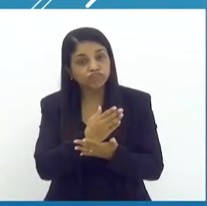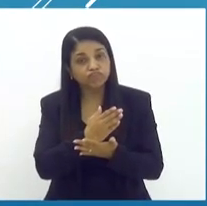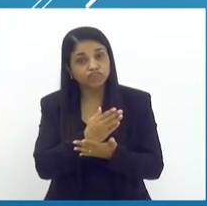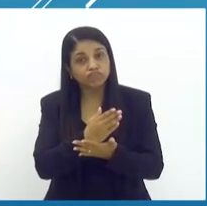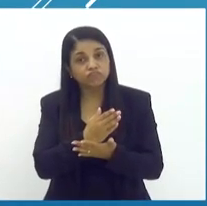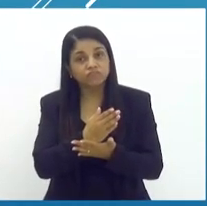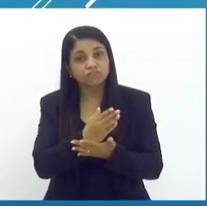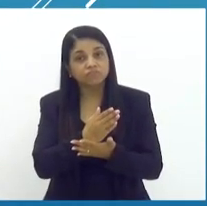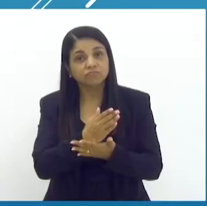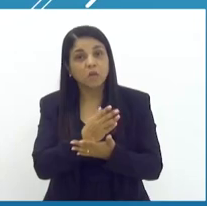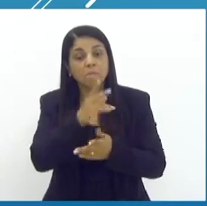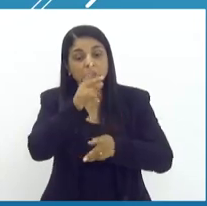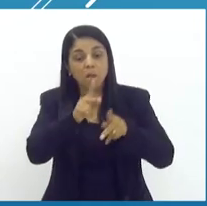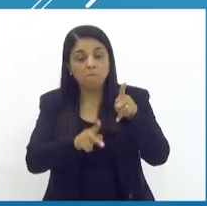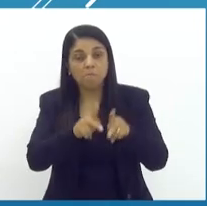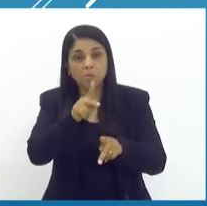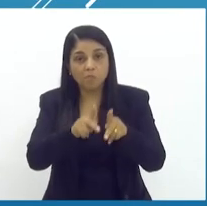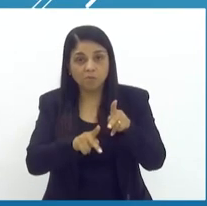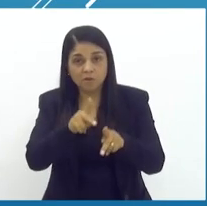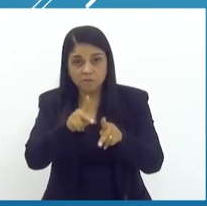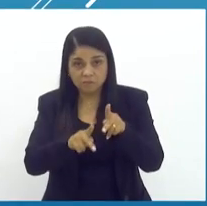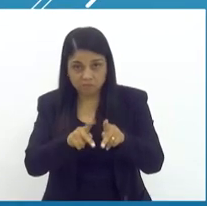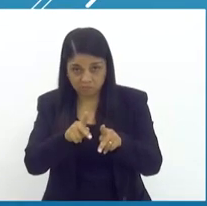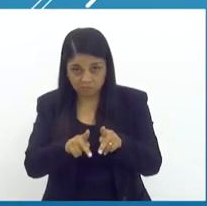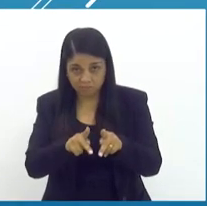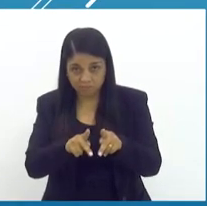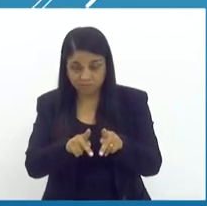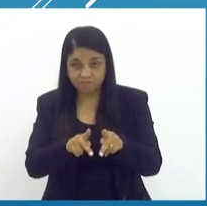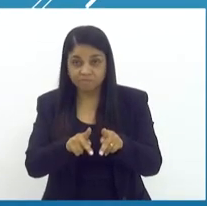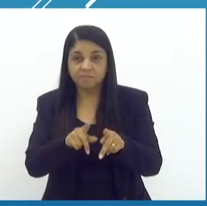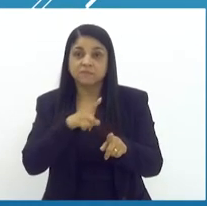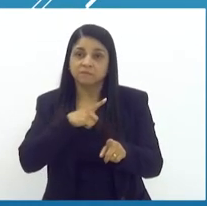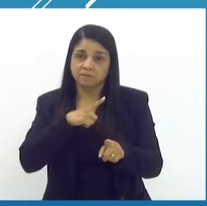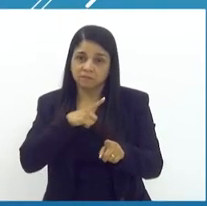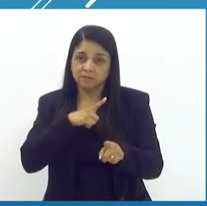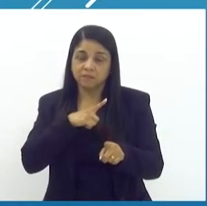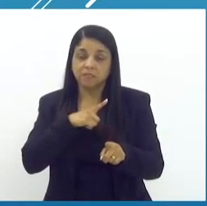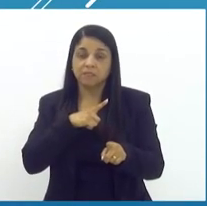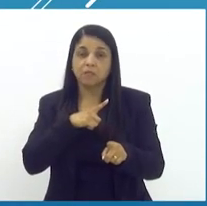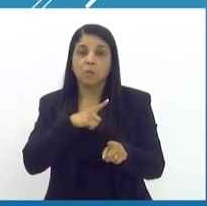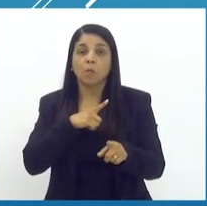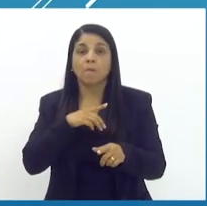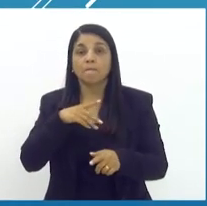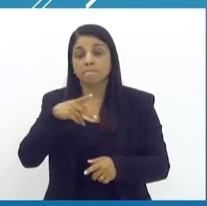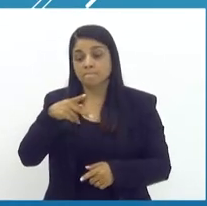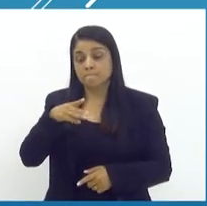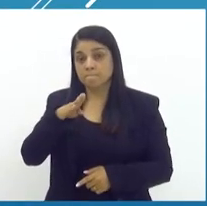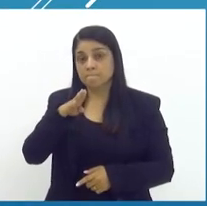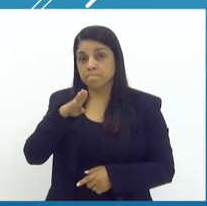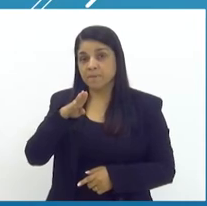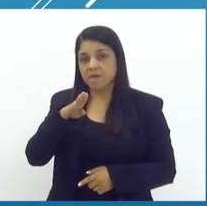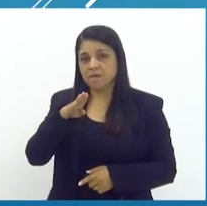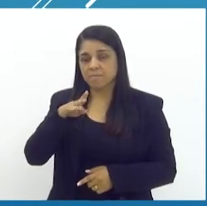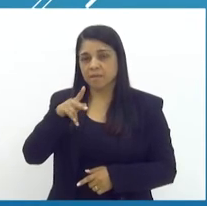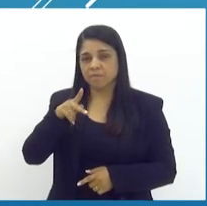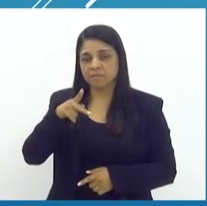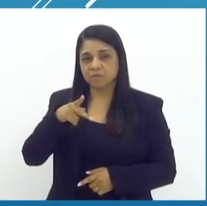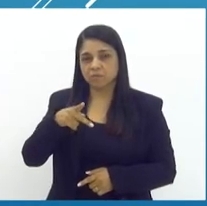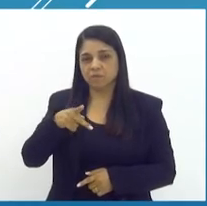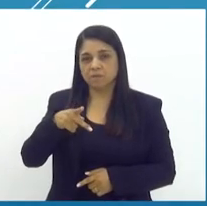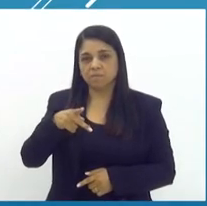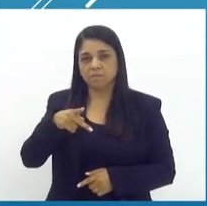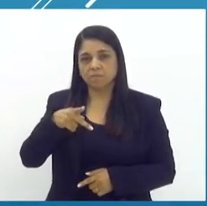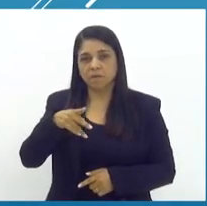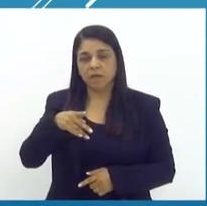né pela população diretamente interessada E além disso tem que ter um plebiscito para isso eu não tô nem falando